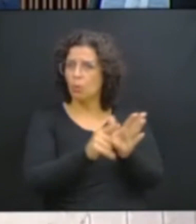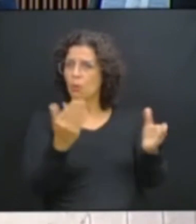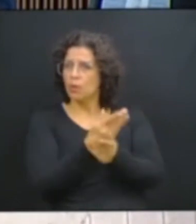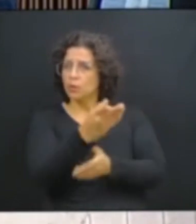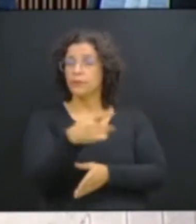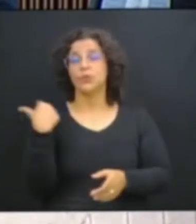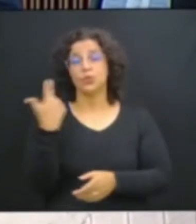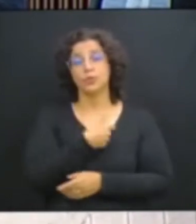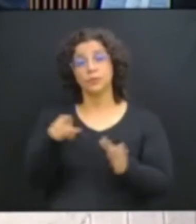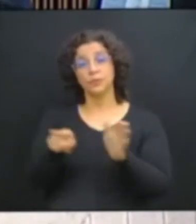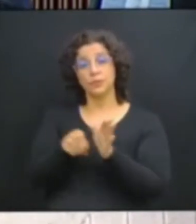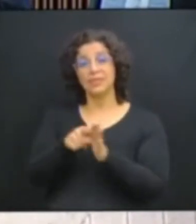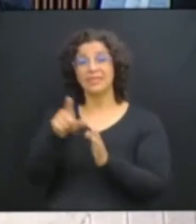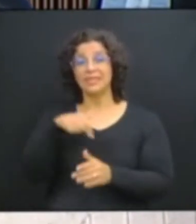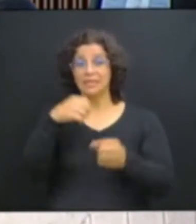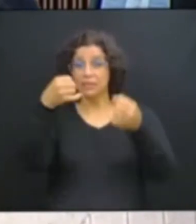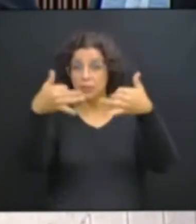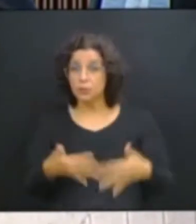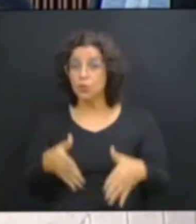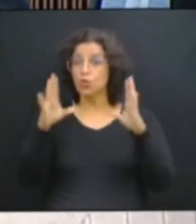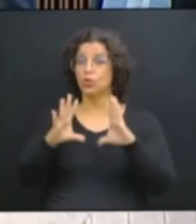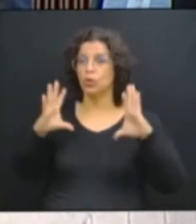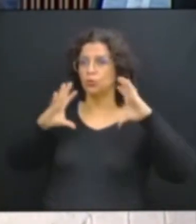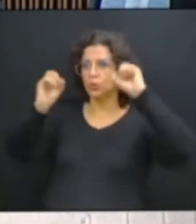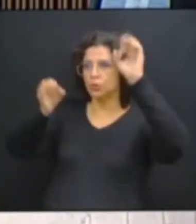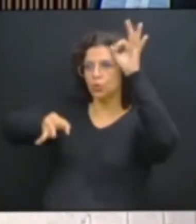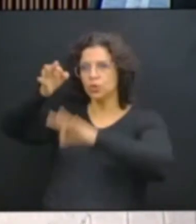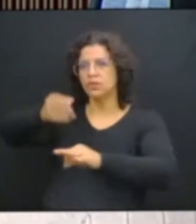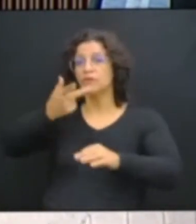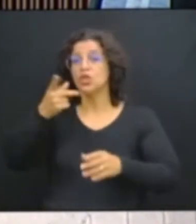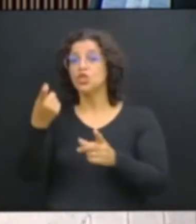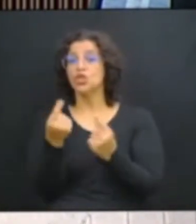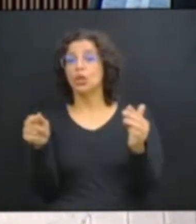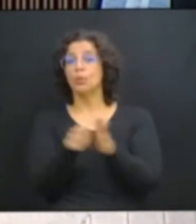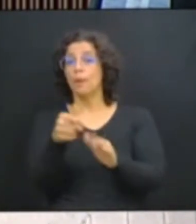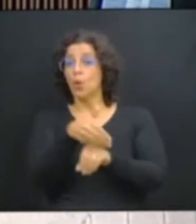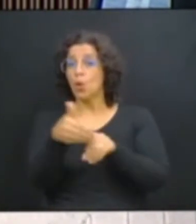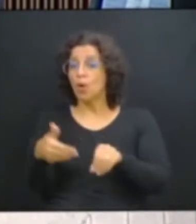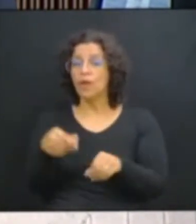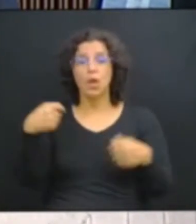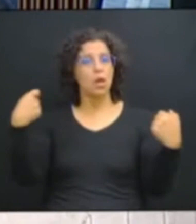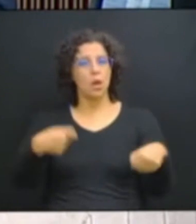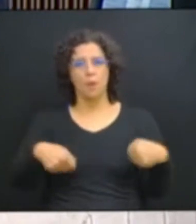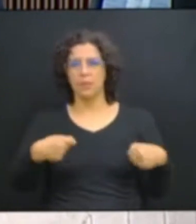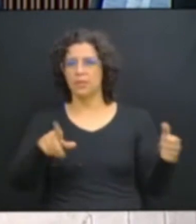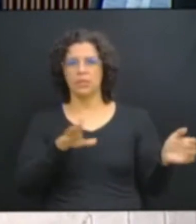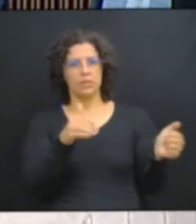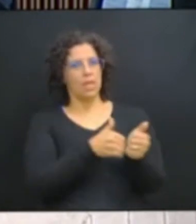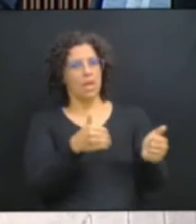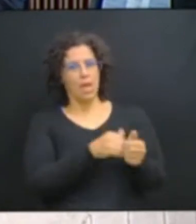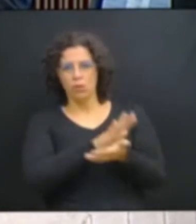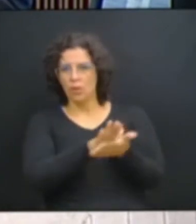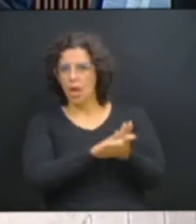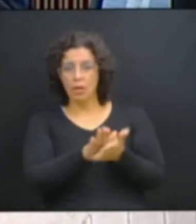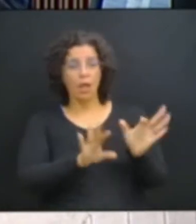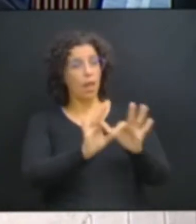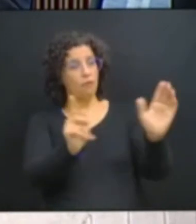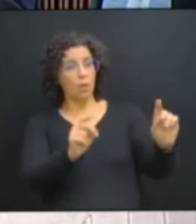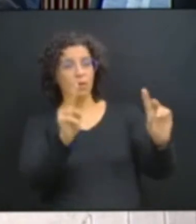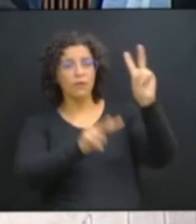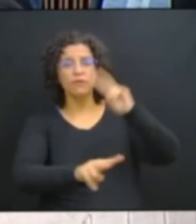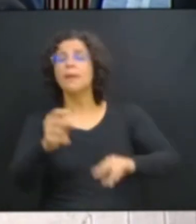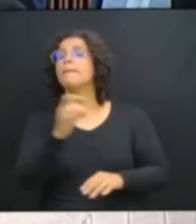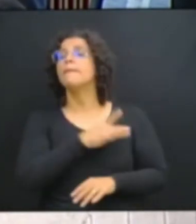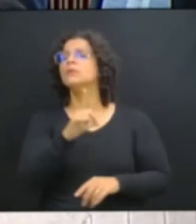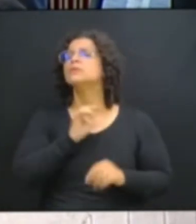vez que a decisão de Câmara de Arbitragem, por se tratar de recurso público, não necessitaria do sigilo. Ou vocês estão